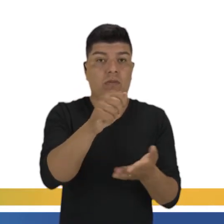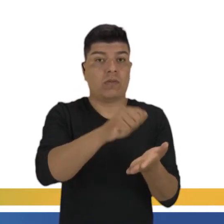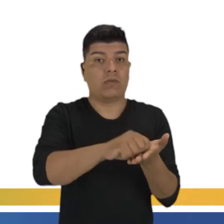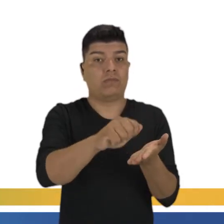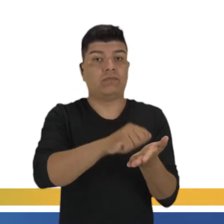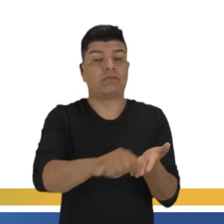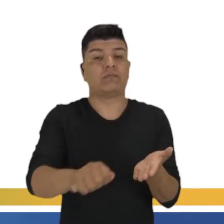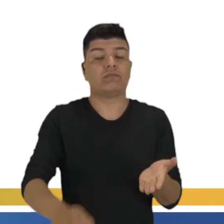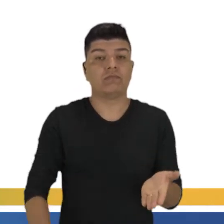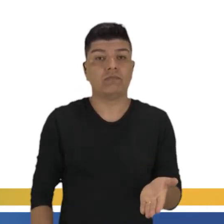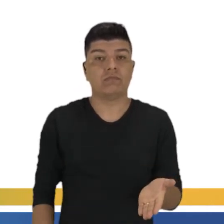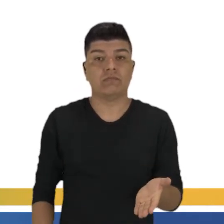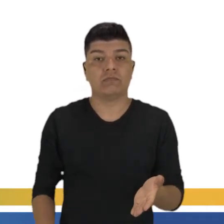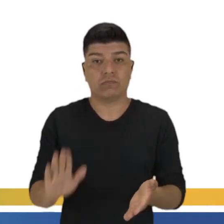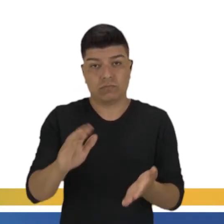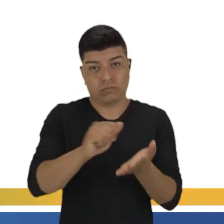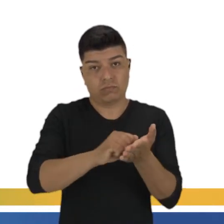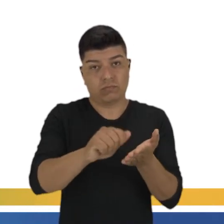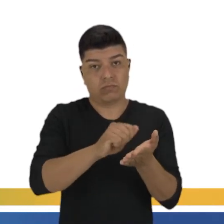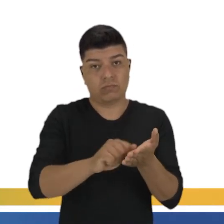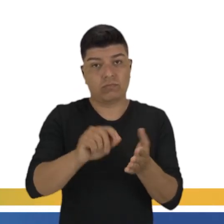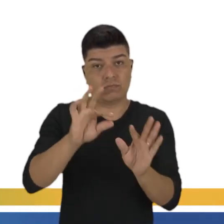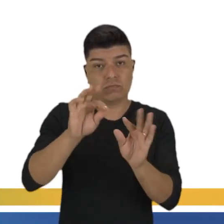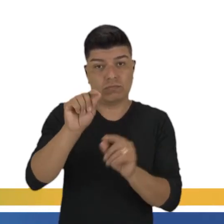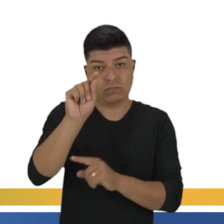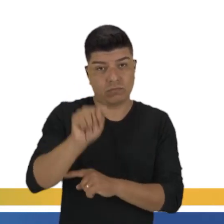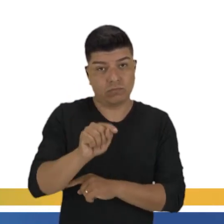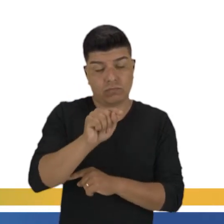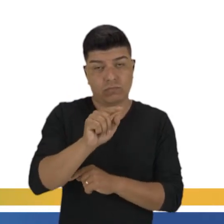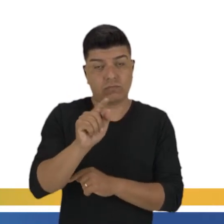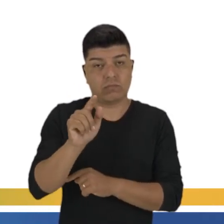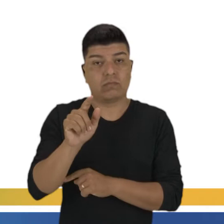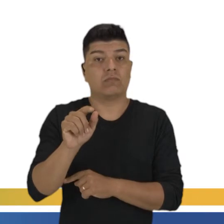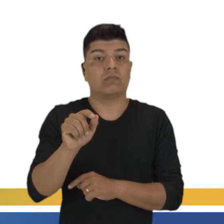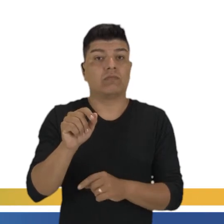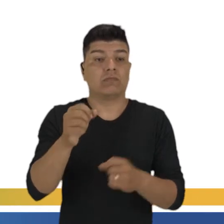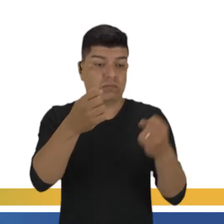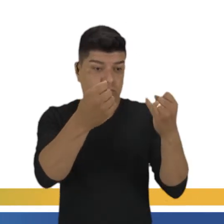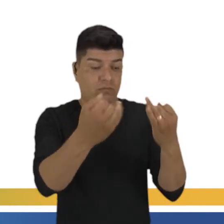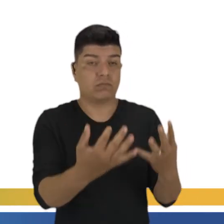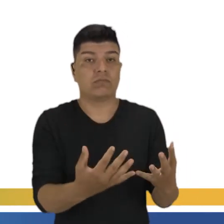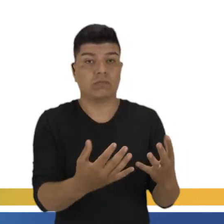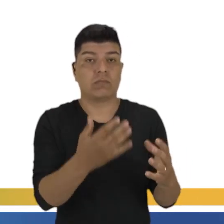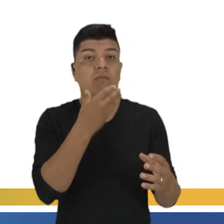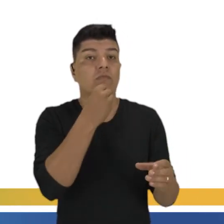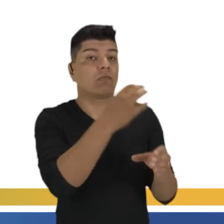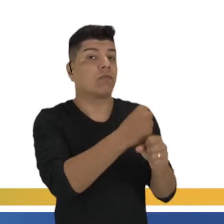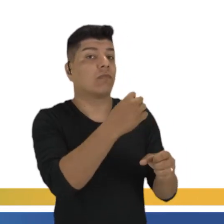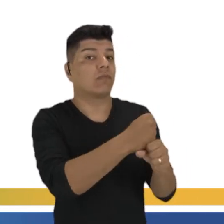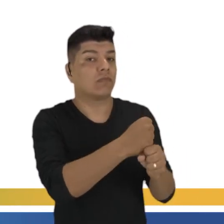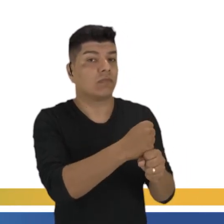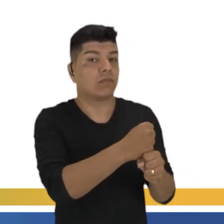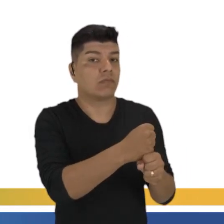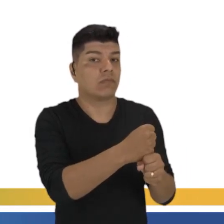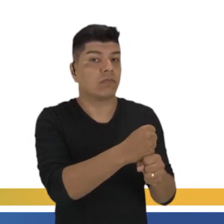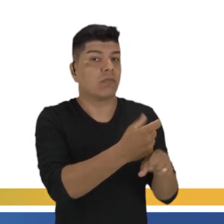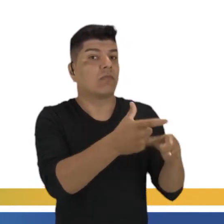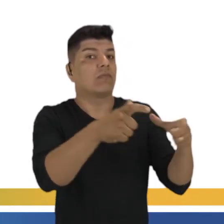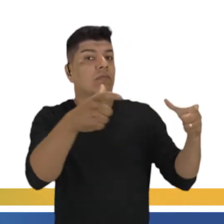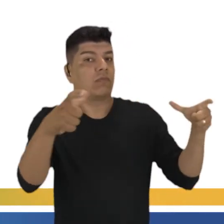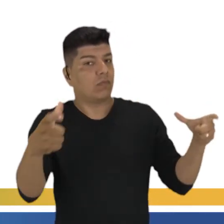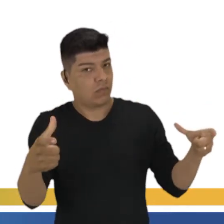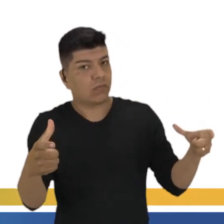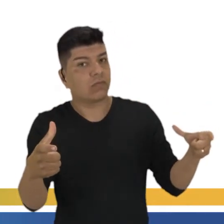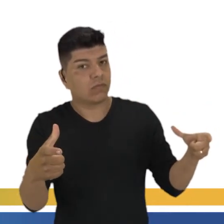marcarmos ao lado aí setinhas, então você colocaria da seguinte maneira: pedreiro, ela cresceria,